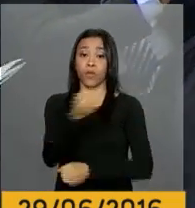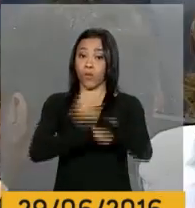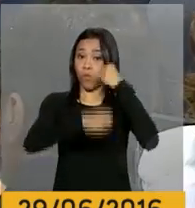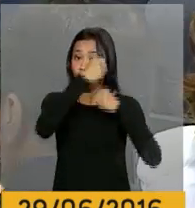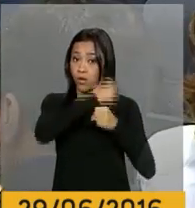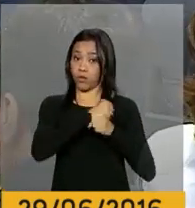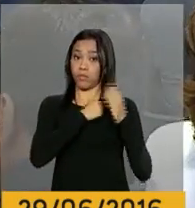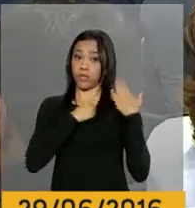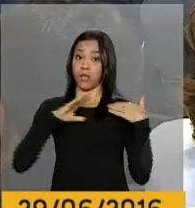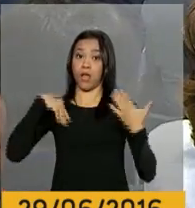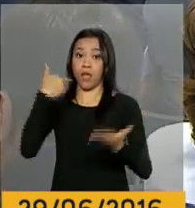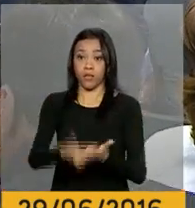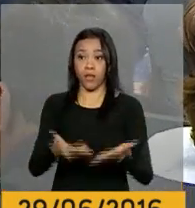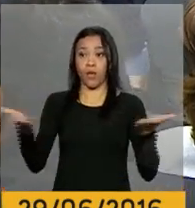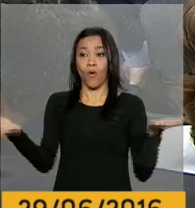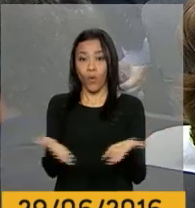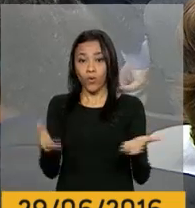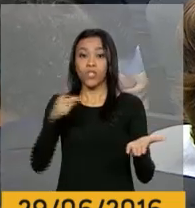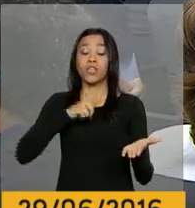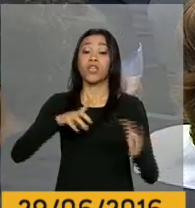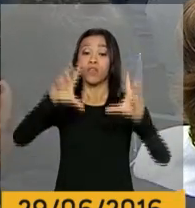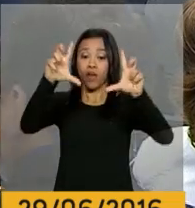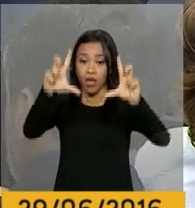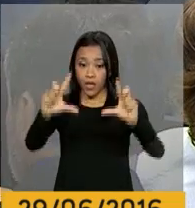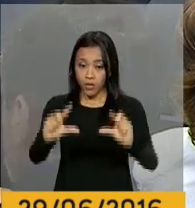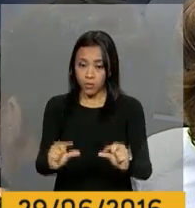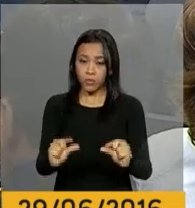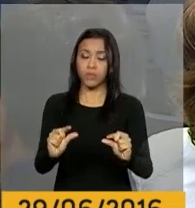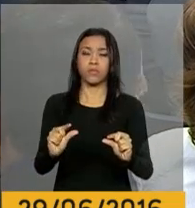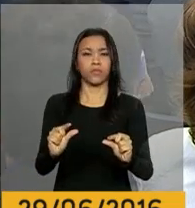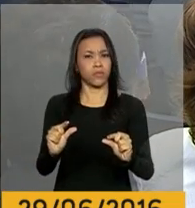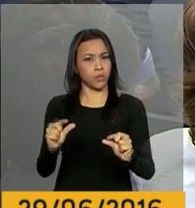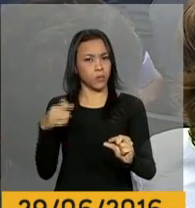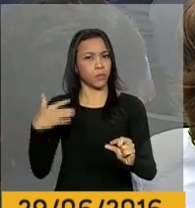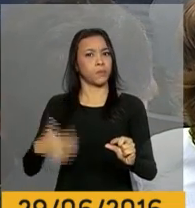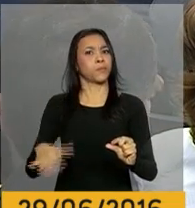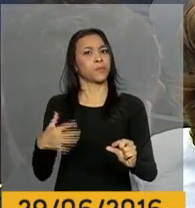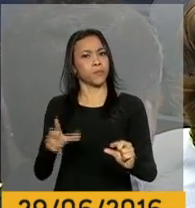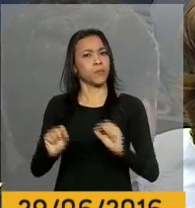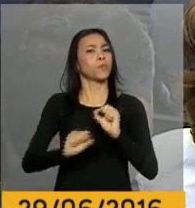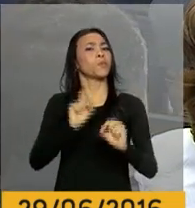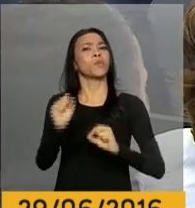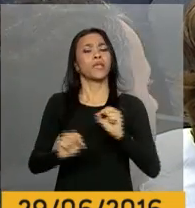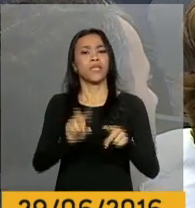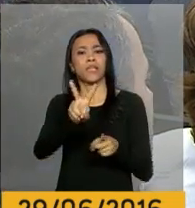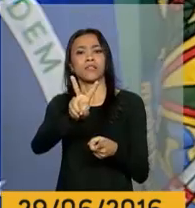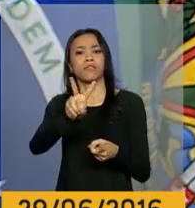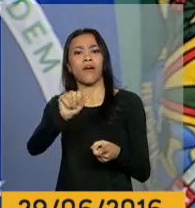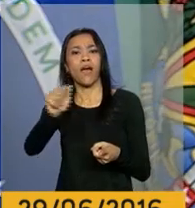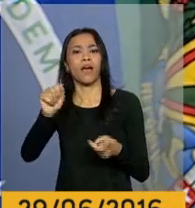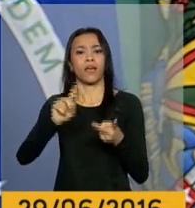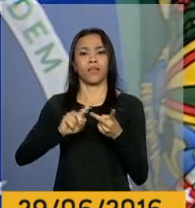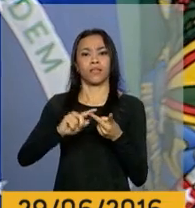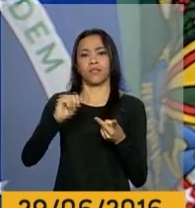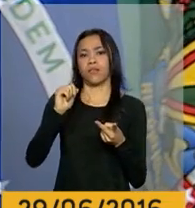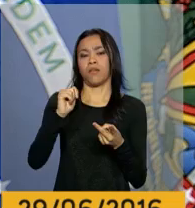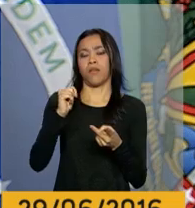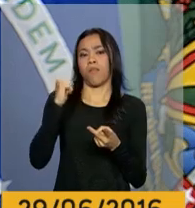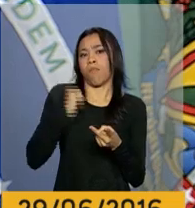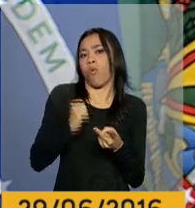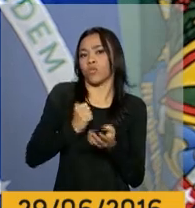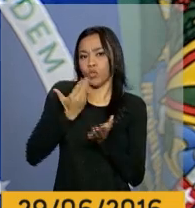do ano passado para cá, houve uma redução enorme nas bolsas, nas vagas do FIES. E